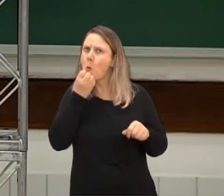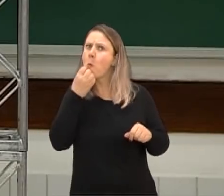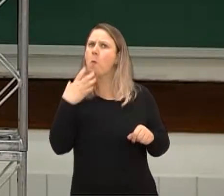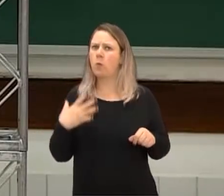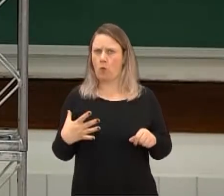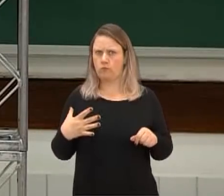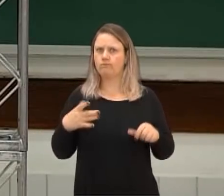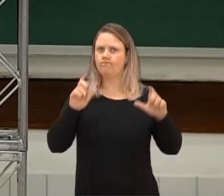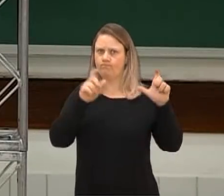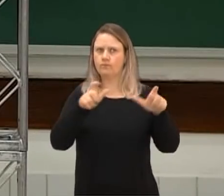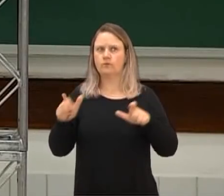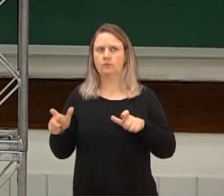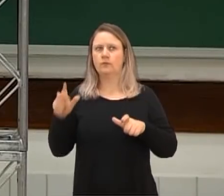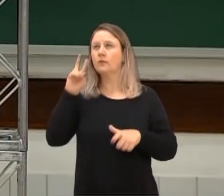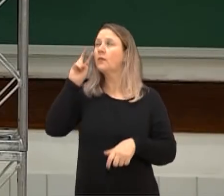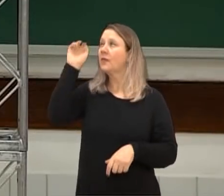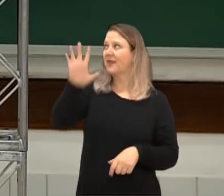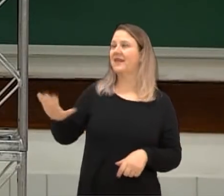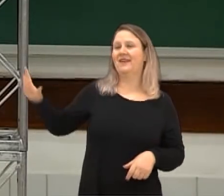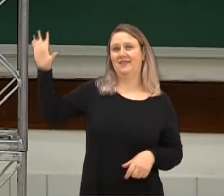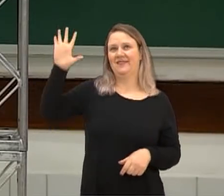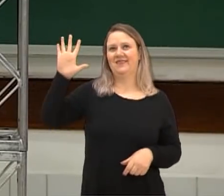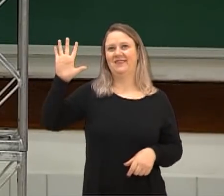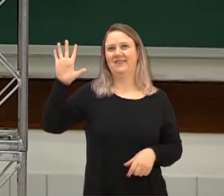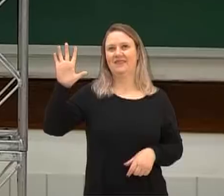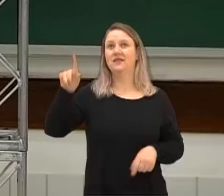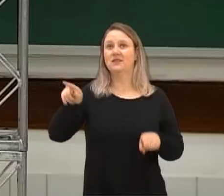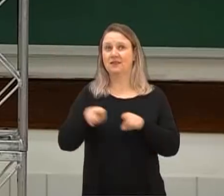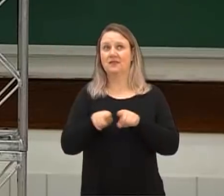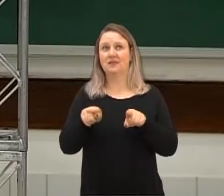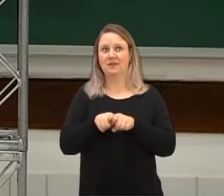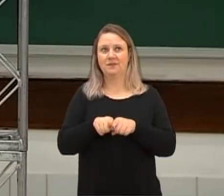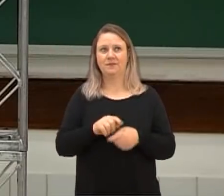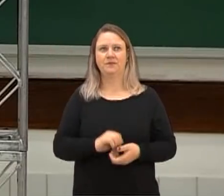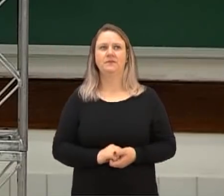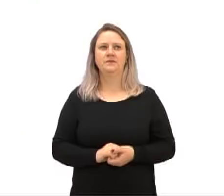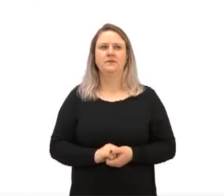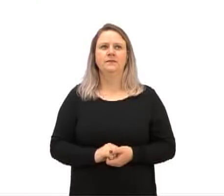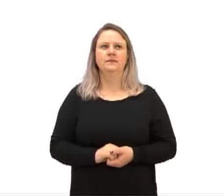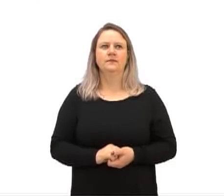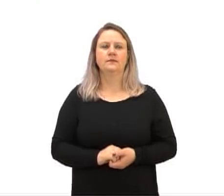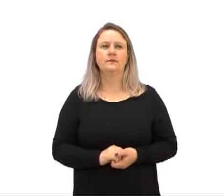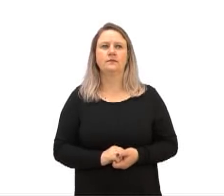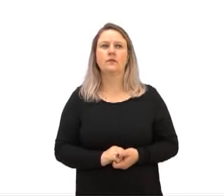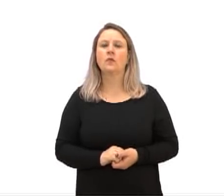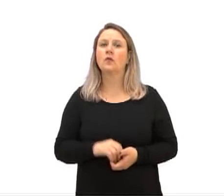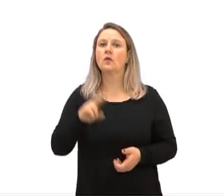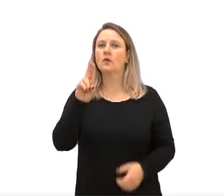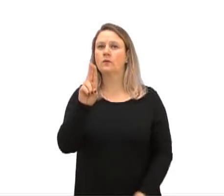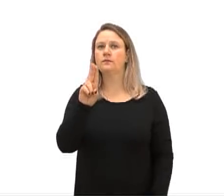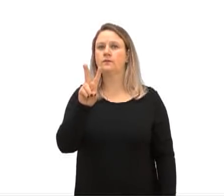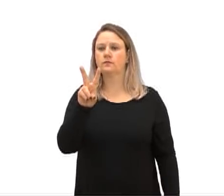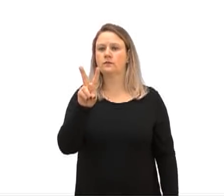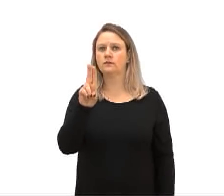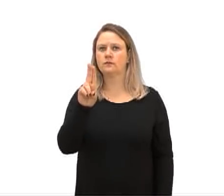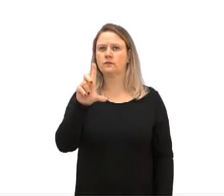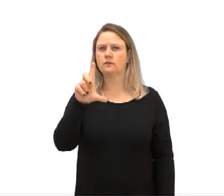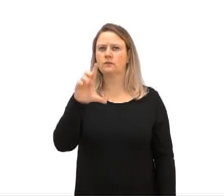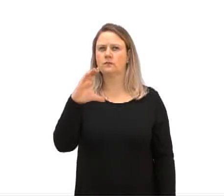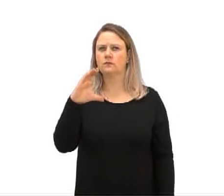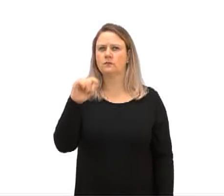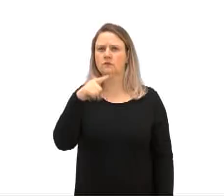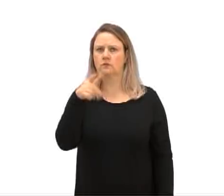nesses locais. Aqui tem uma imagenzinha de um vulcão em atividade ali para vocês. O vulcão é um item da